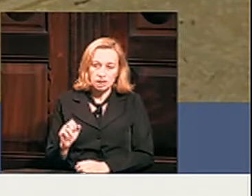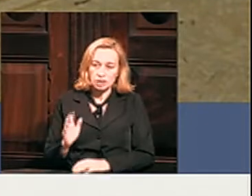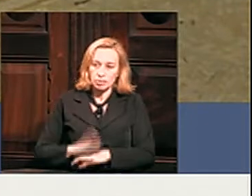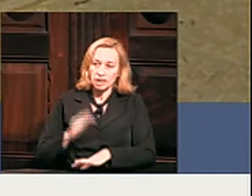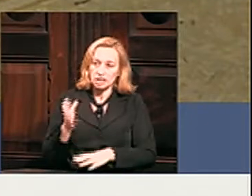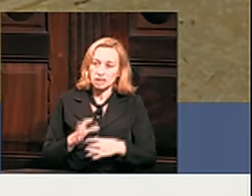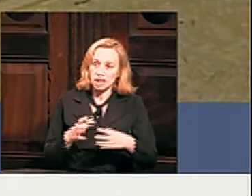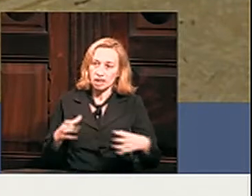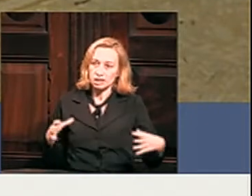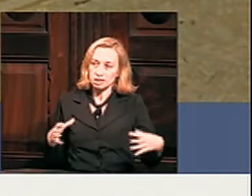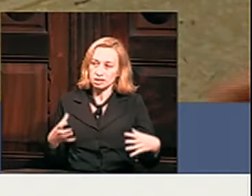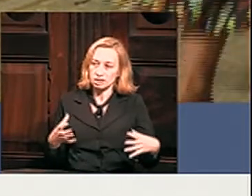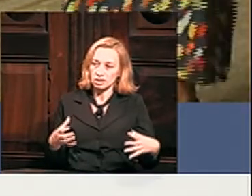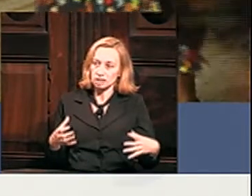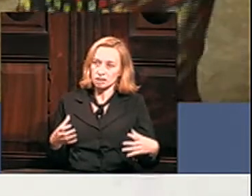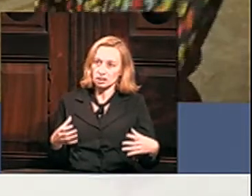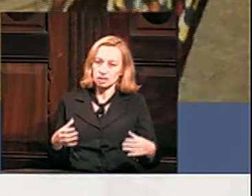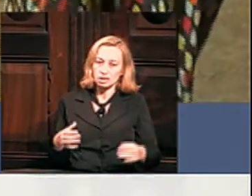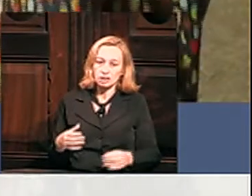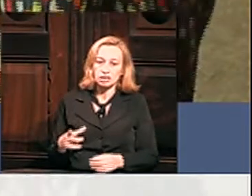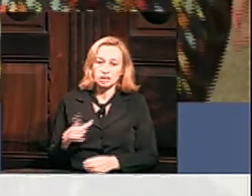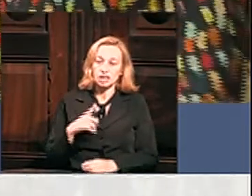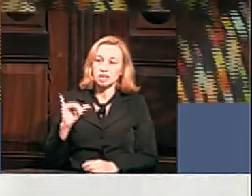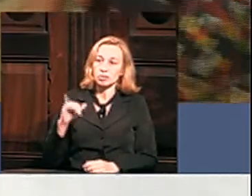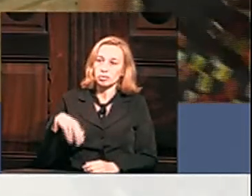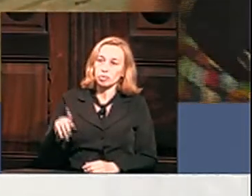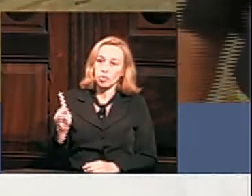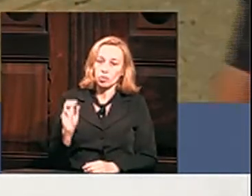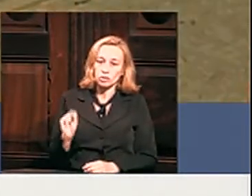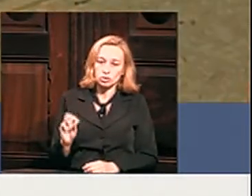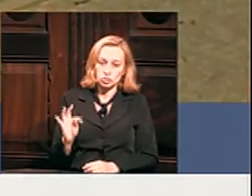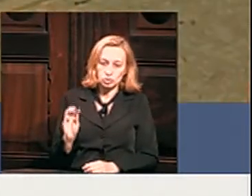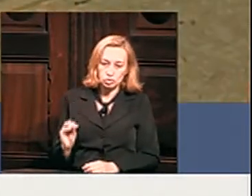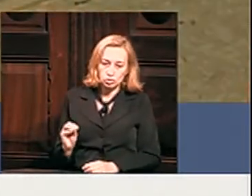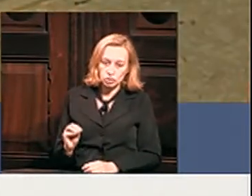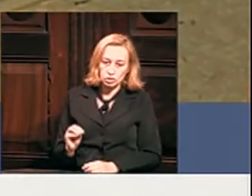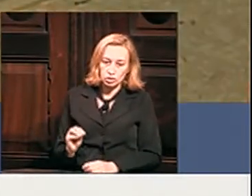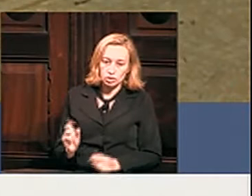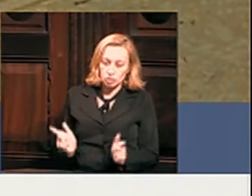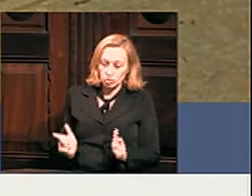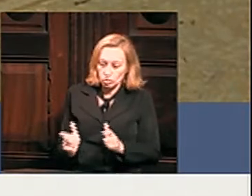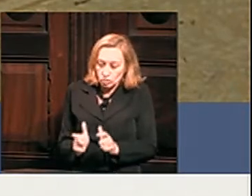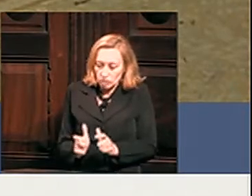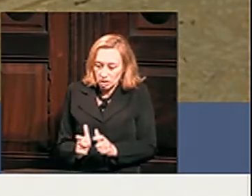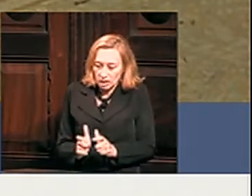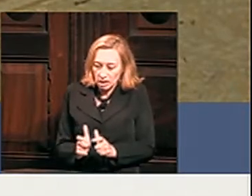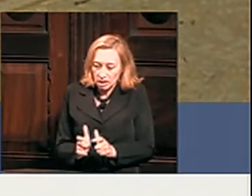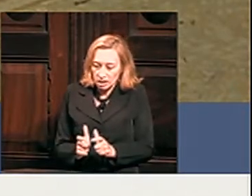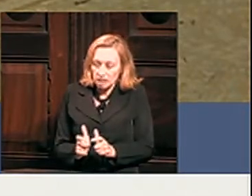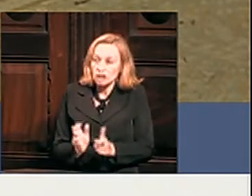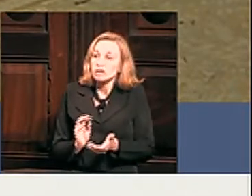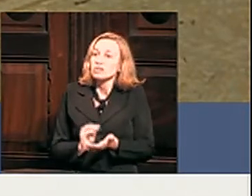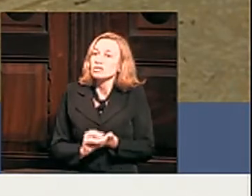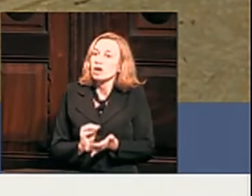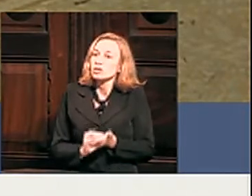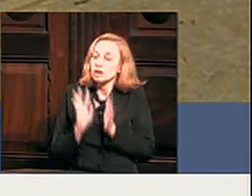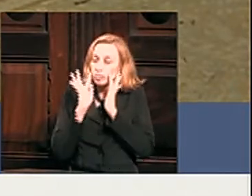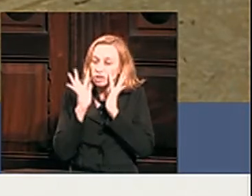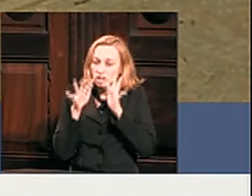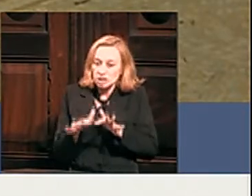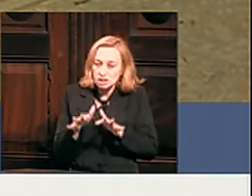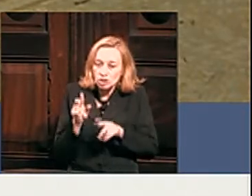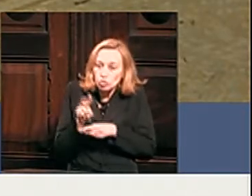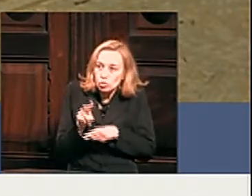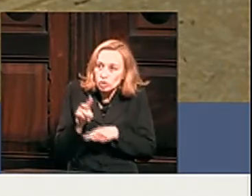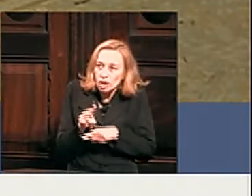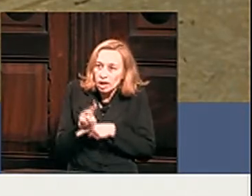a região que mais arrecada impostos e uma região que é desassistida pelo poder público e que